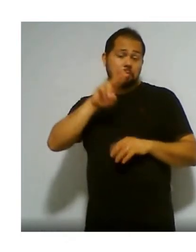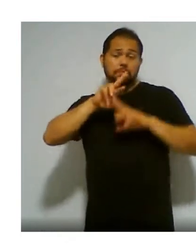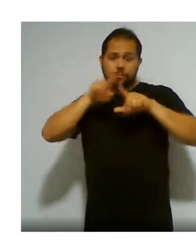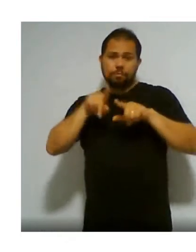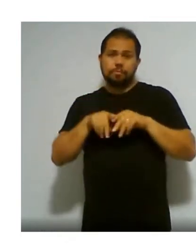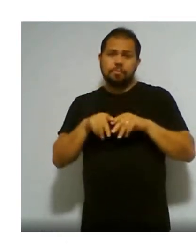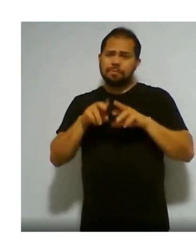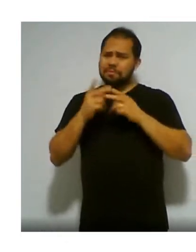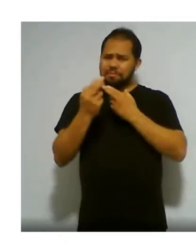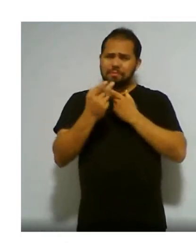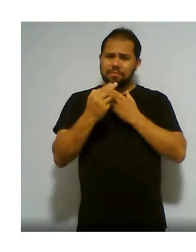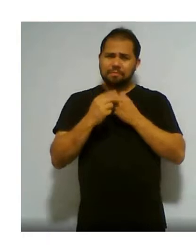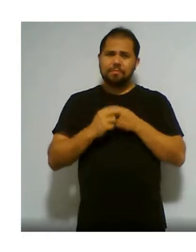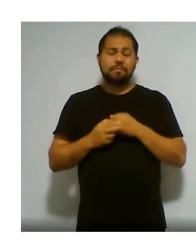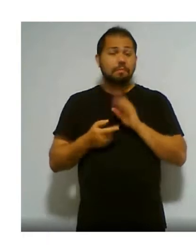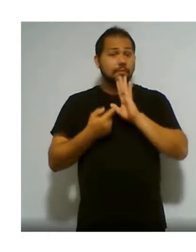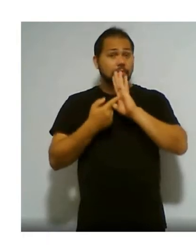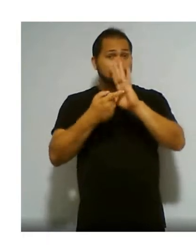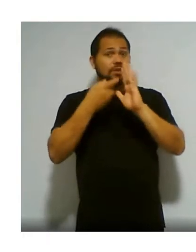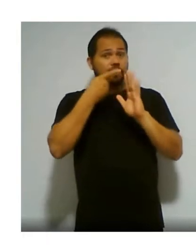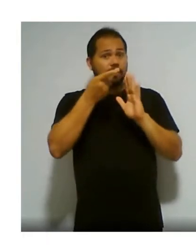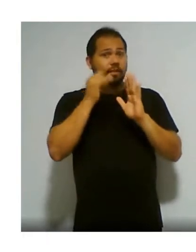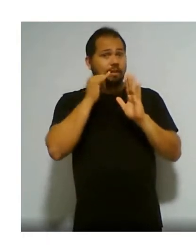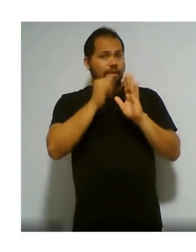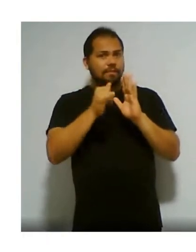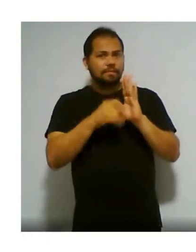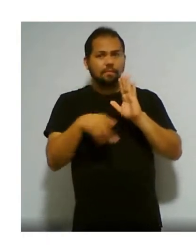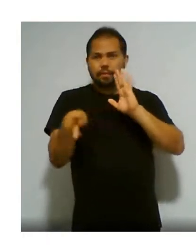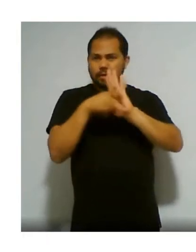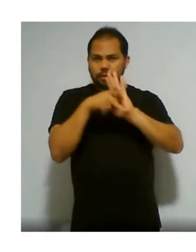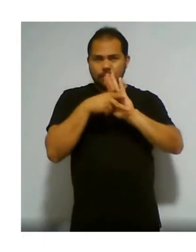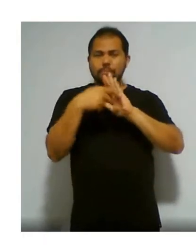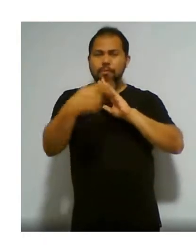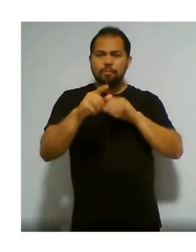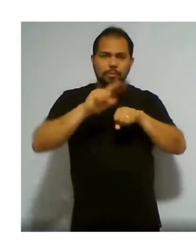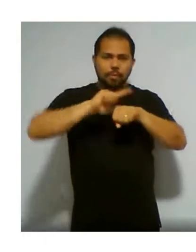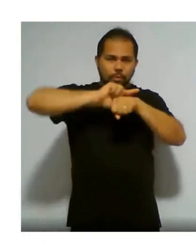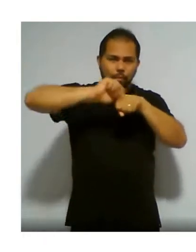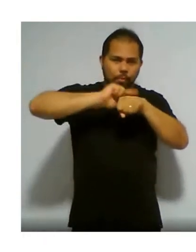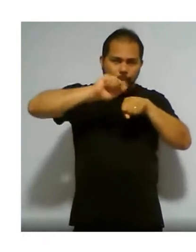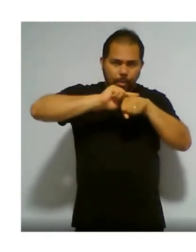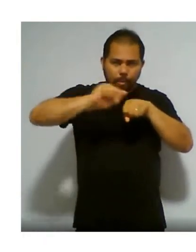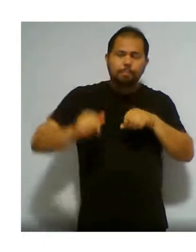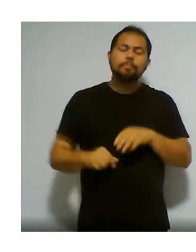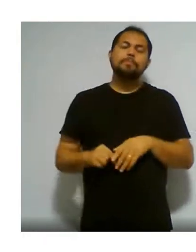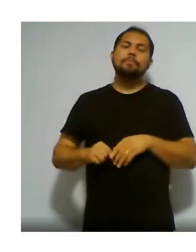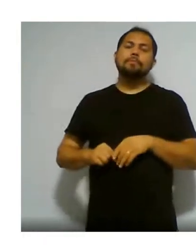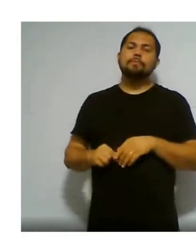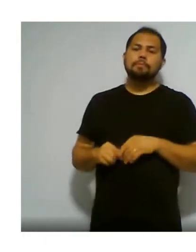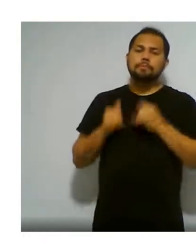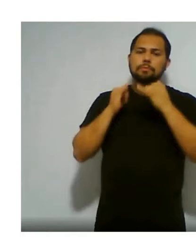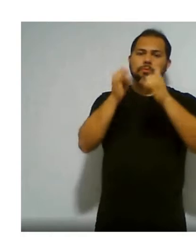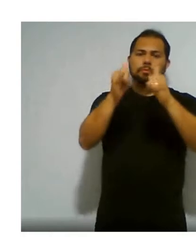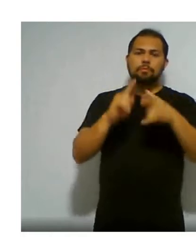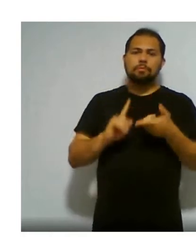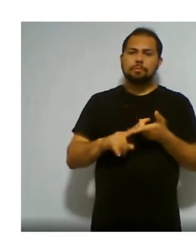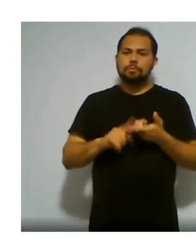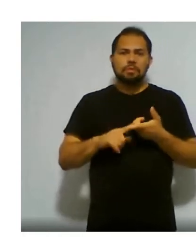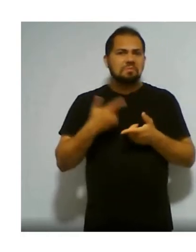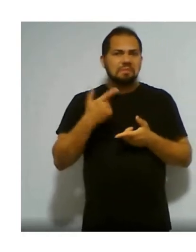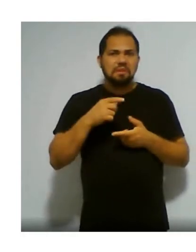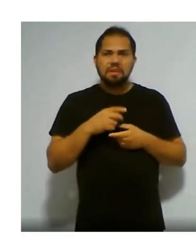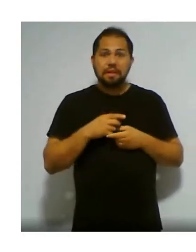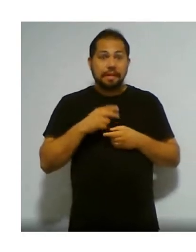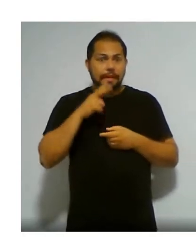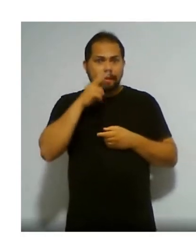em eletrônica inclusive. Ele não é corrosivo, não deixa resíduos, ele seca rapidamente, ele não causa risco de curto-circuito, né? Ele